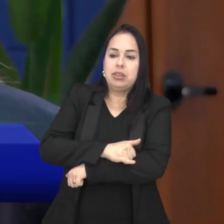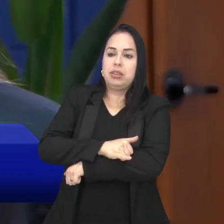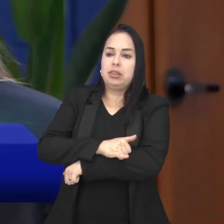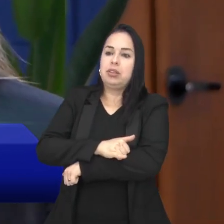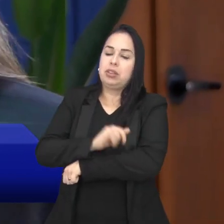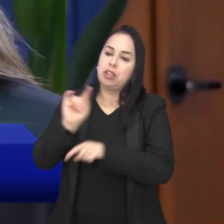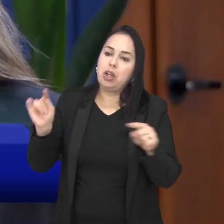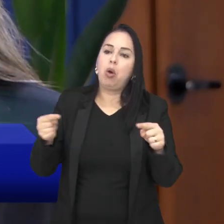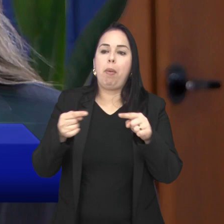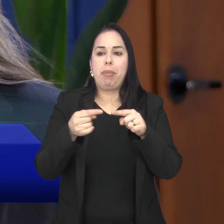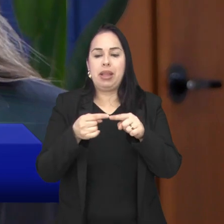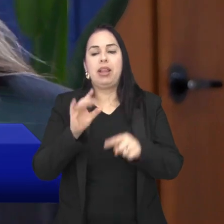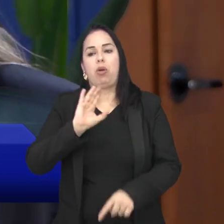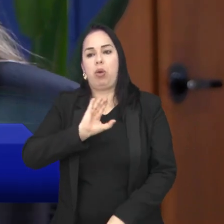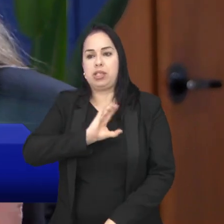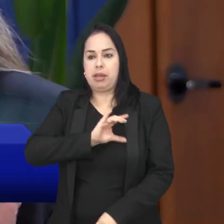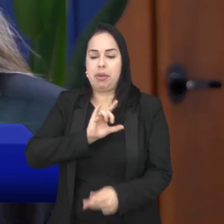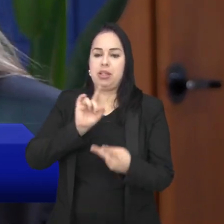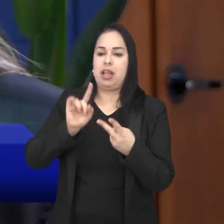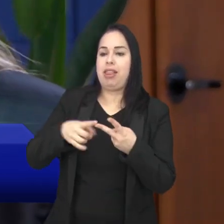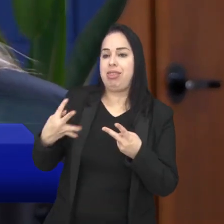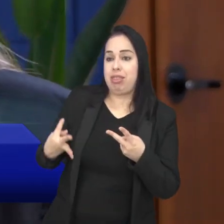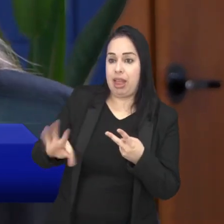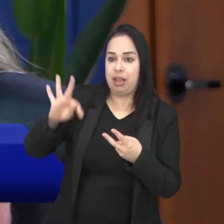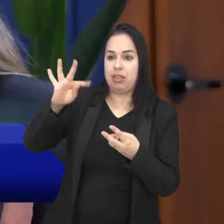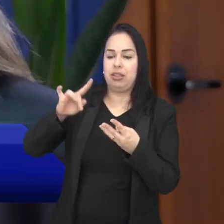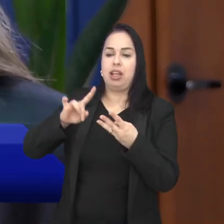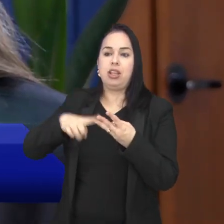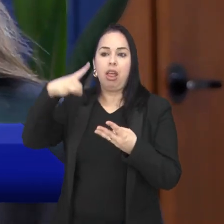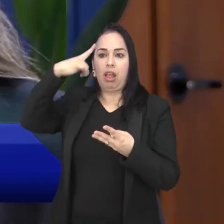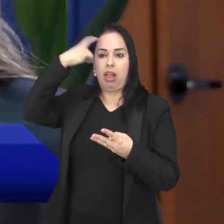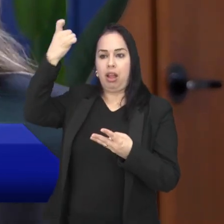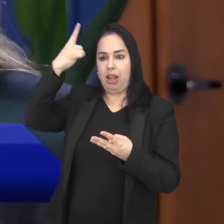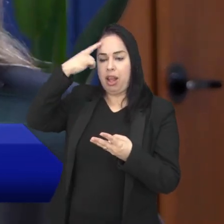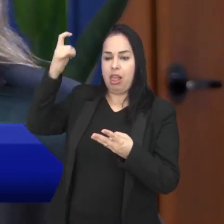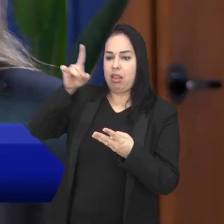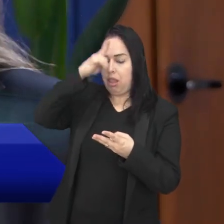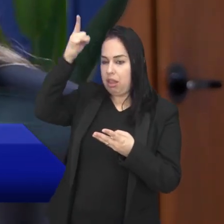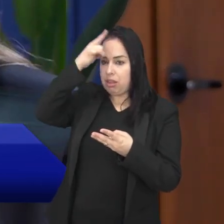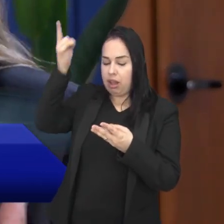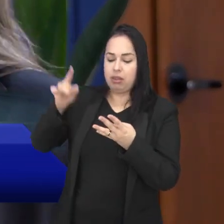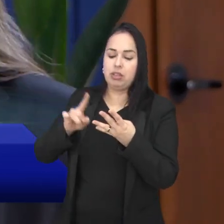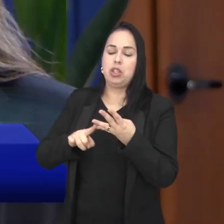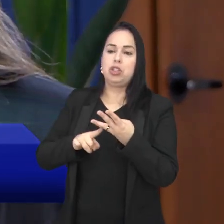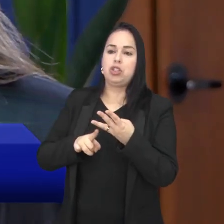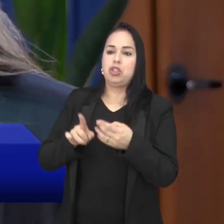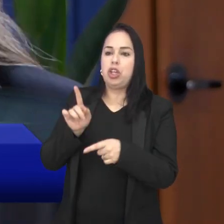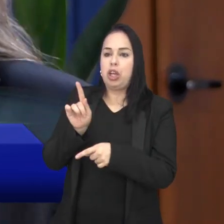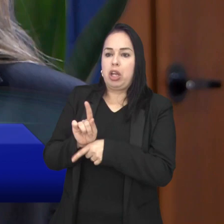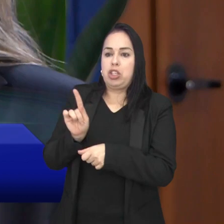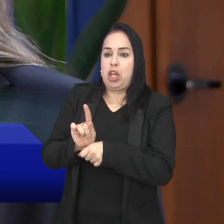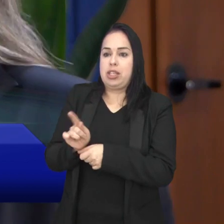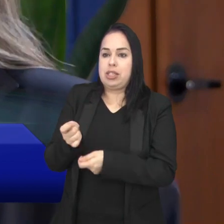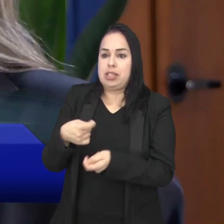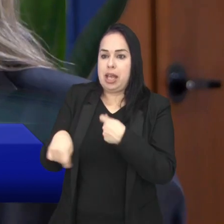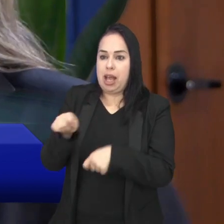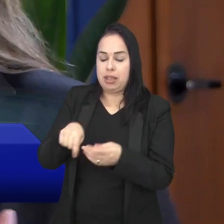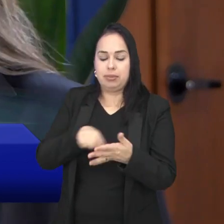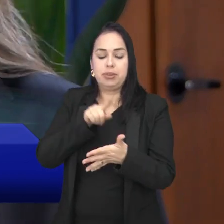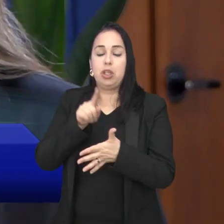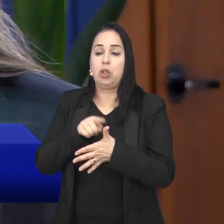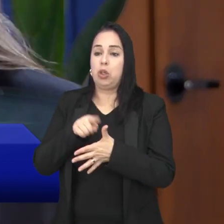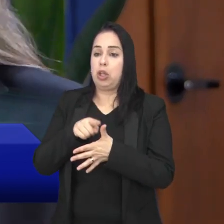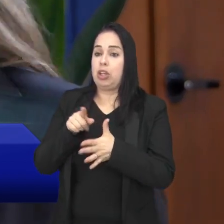do nosso programa do AeroCEPAS, dentro de tecnologia, criatividade, dentro de gestão, dentro